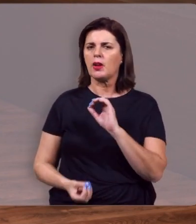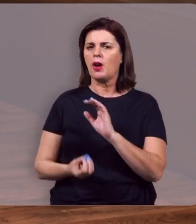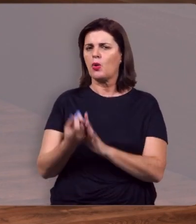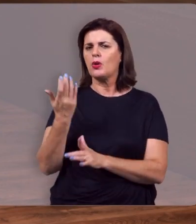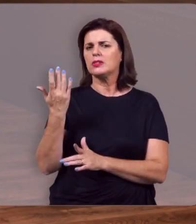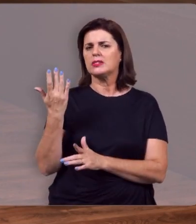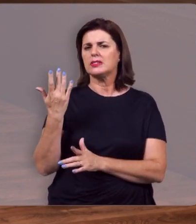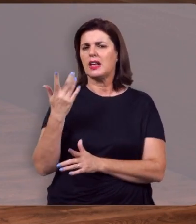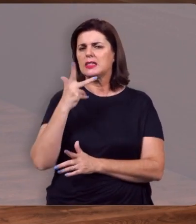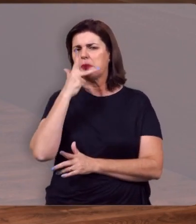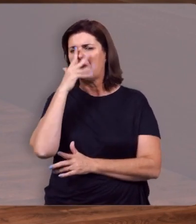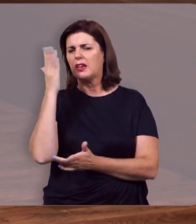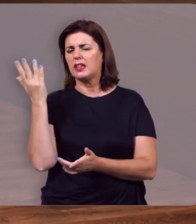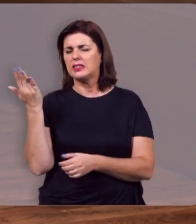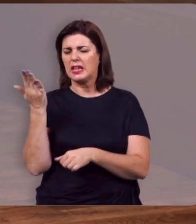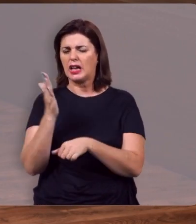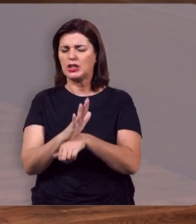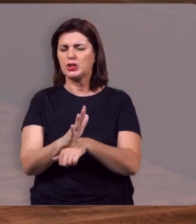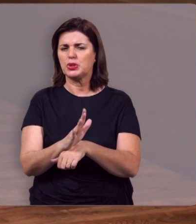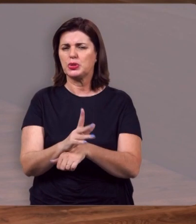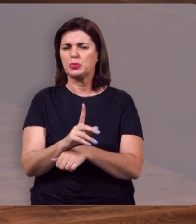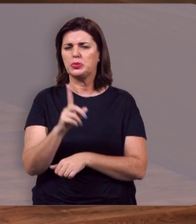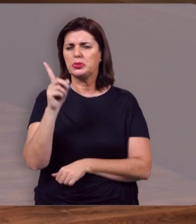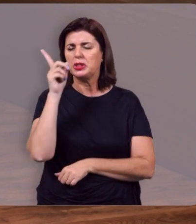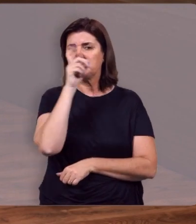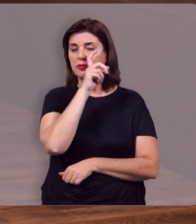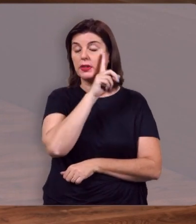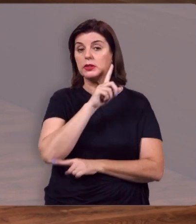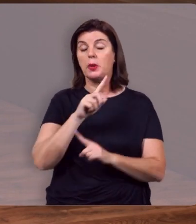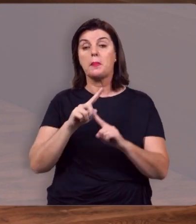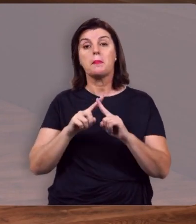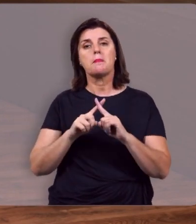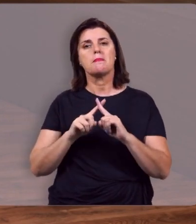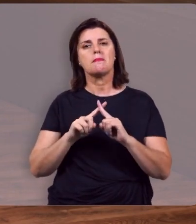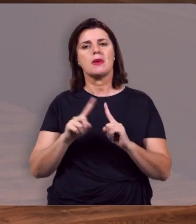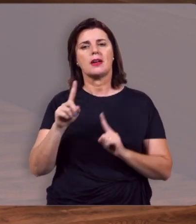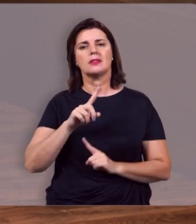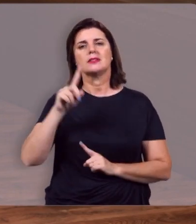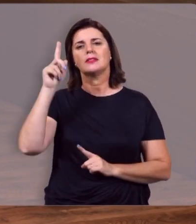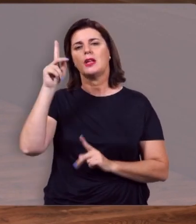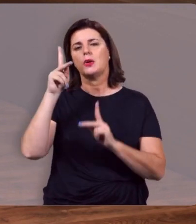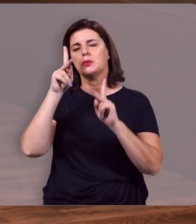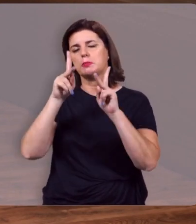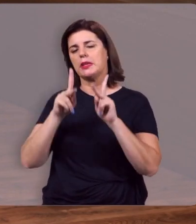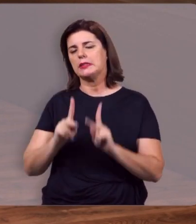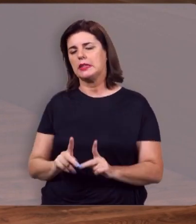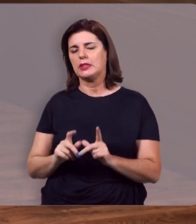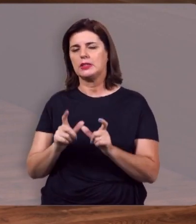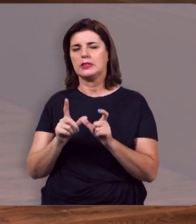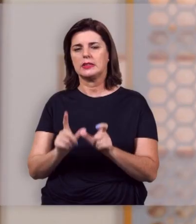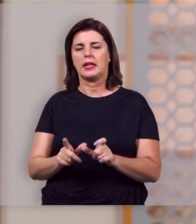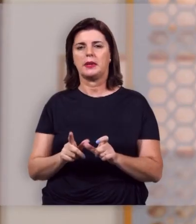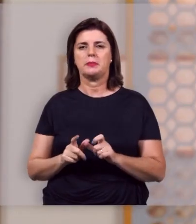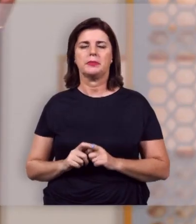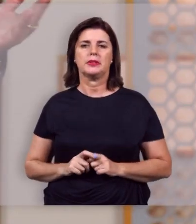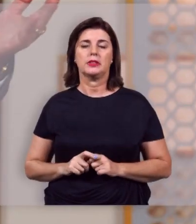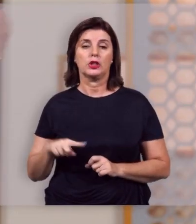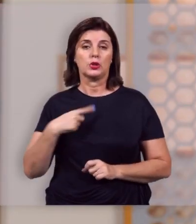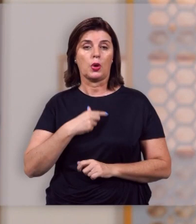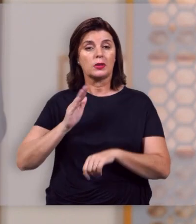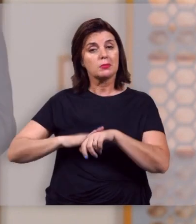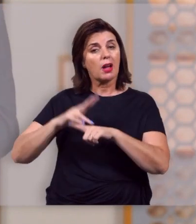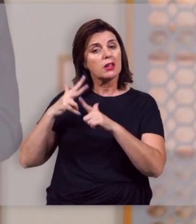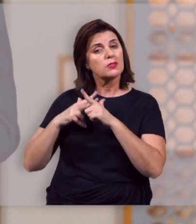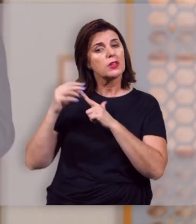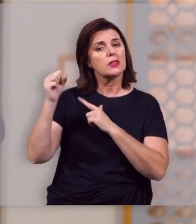mesmo que a providência seja carrancuda, a face de Deus é sorridente. Nós somos mais do